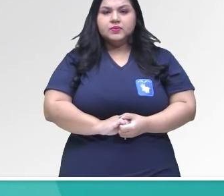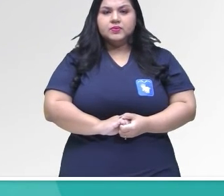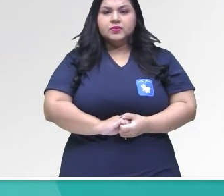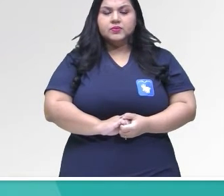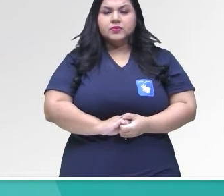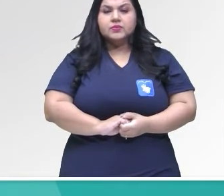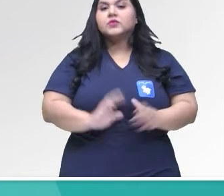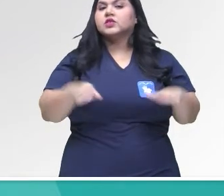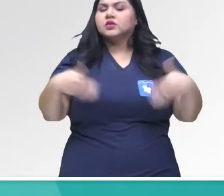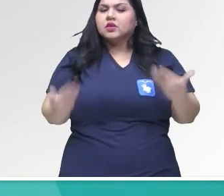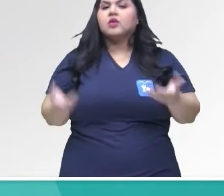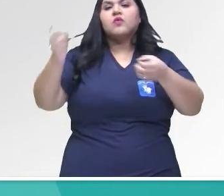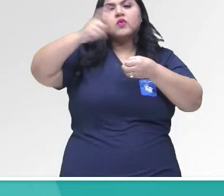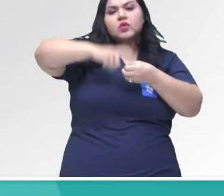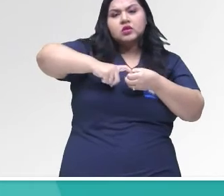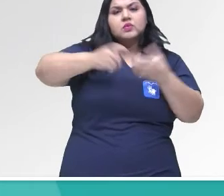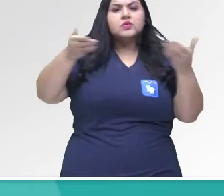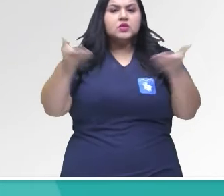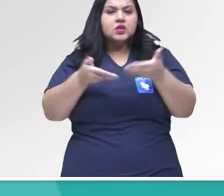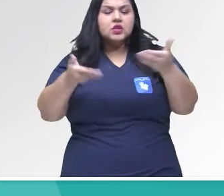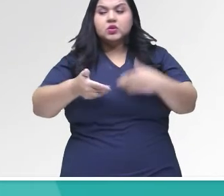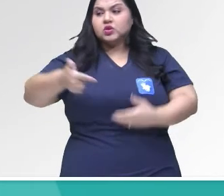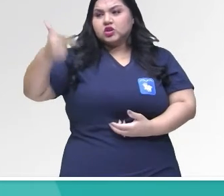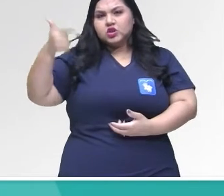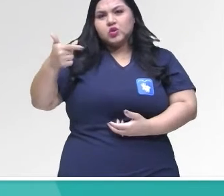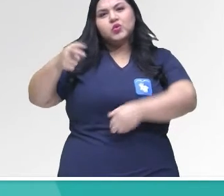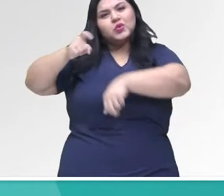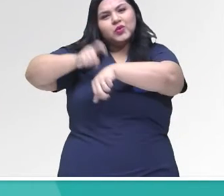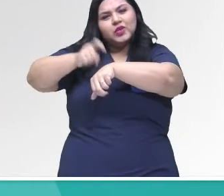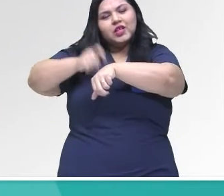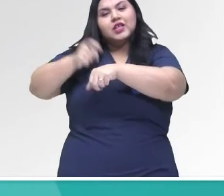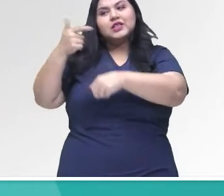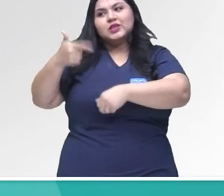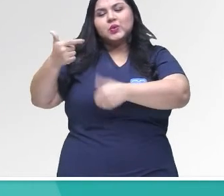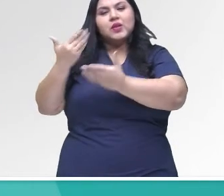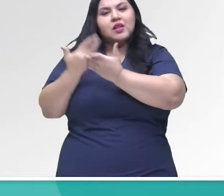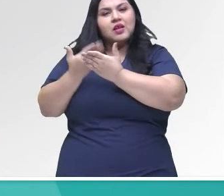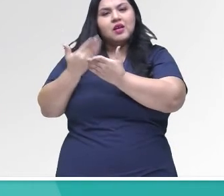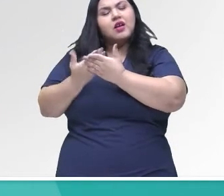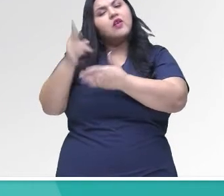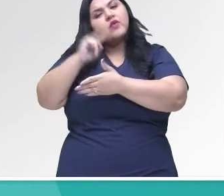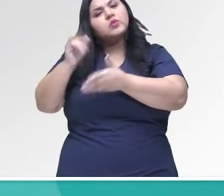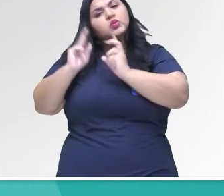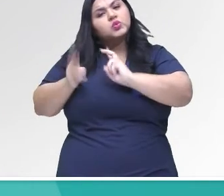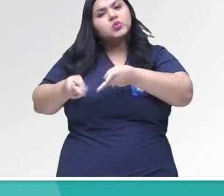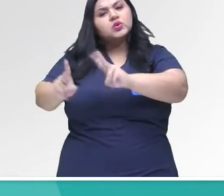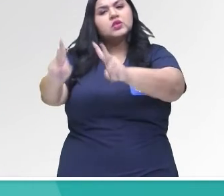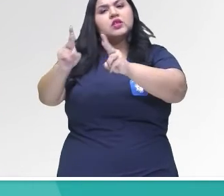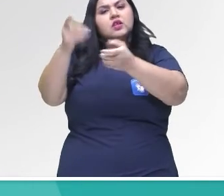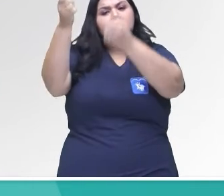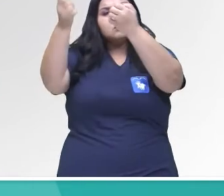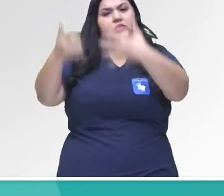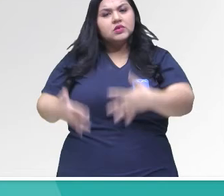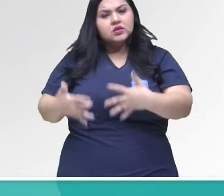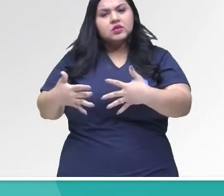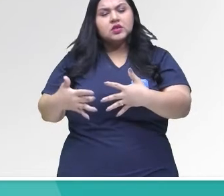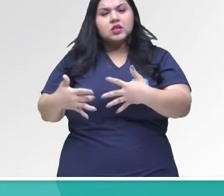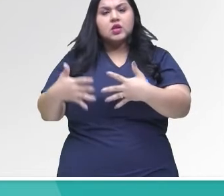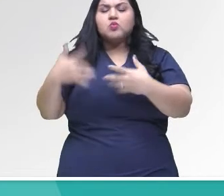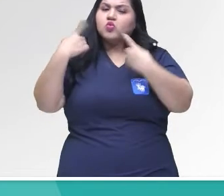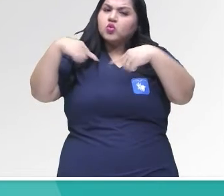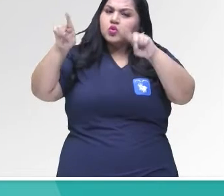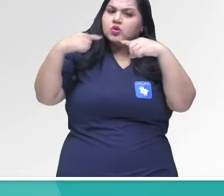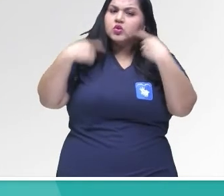Então, voltamos agora para o nosso segundo momento da segunda aula. Na verdade, vamos continuar a falar sobre música,